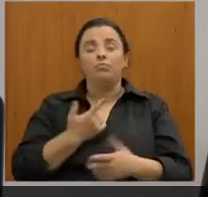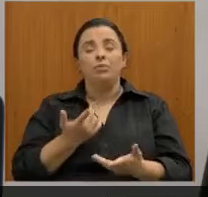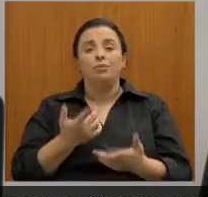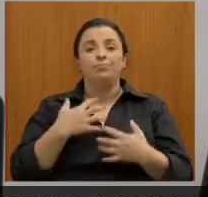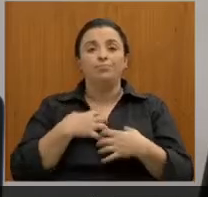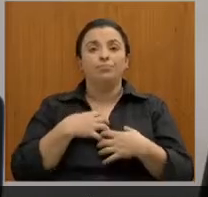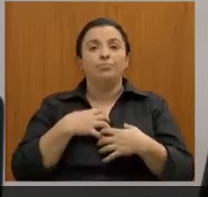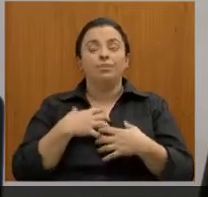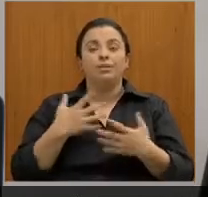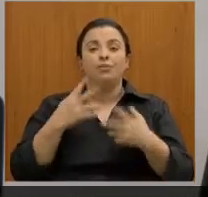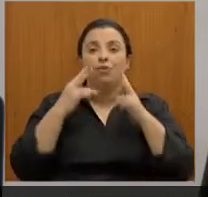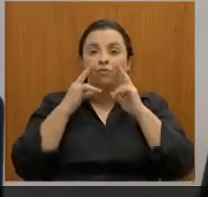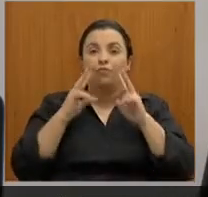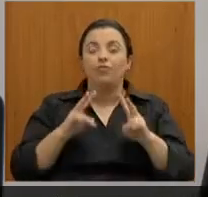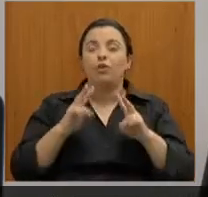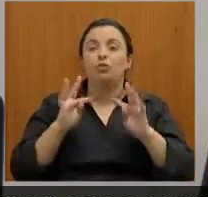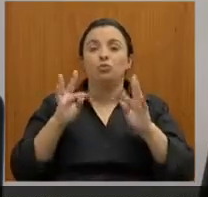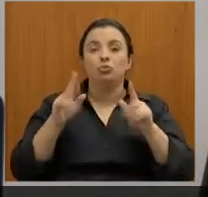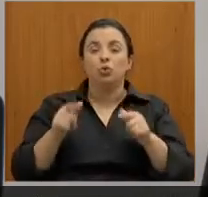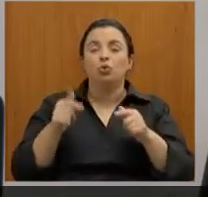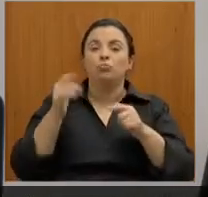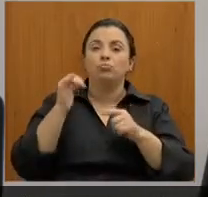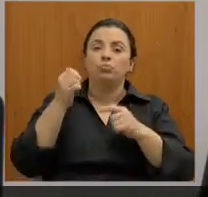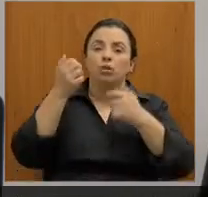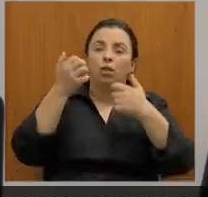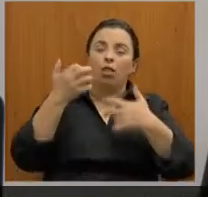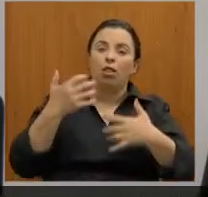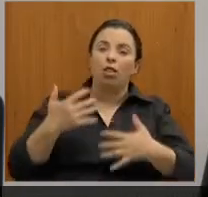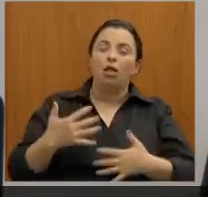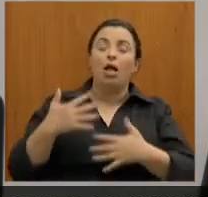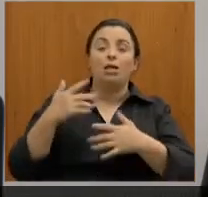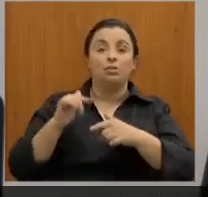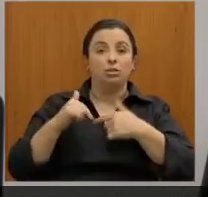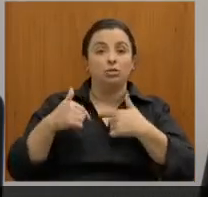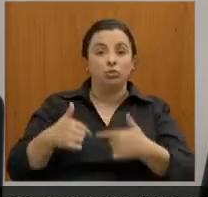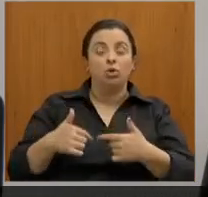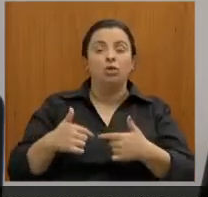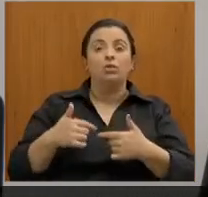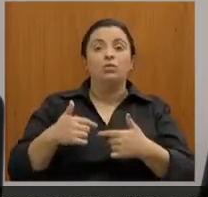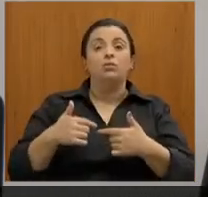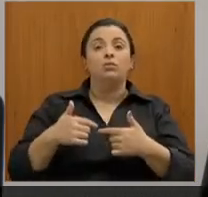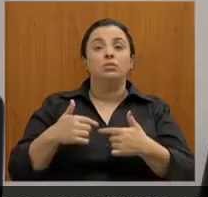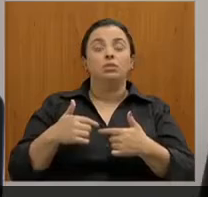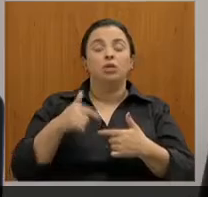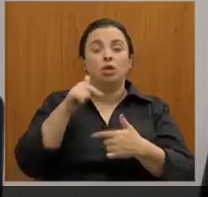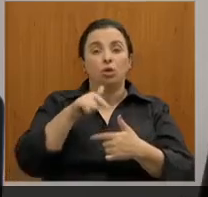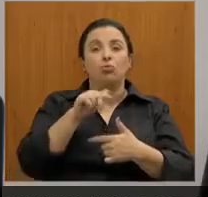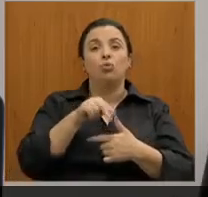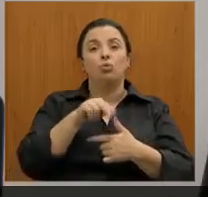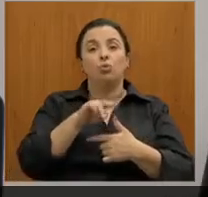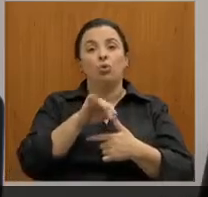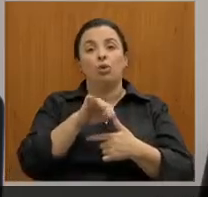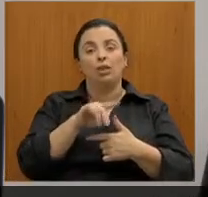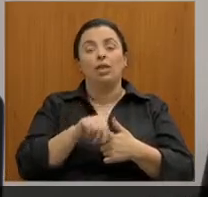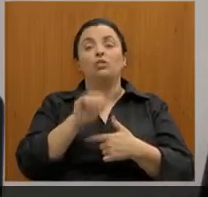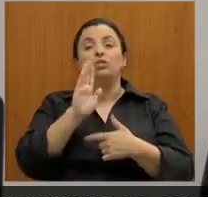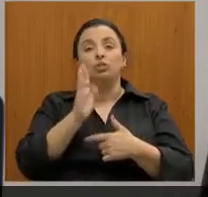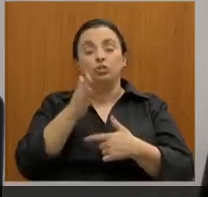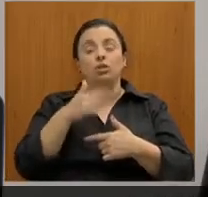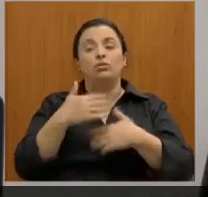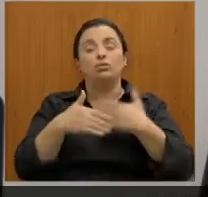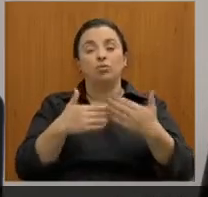ao ver né Os relatos ao ver as ações que vocês já desenvolveram a gente fica bem